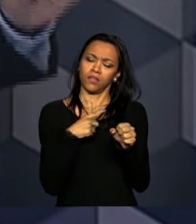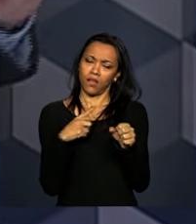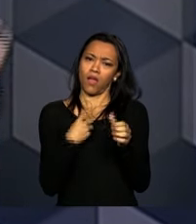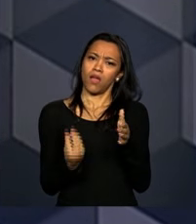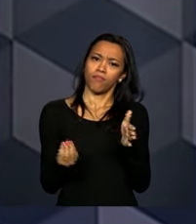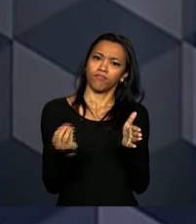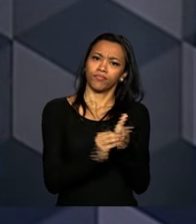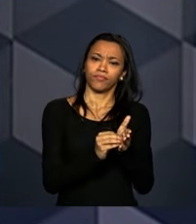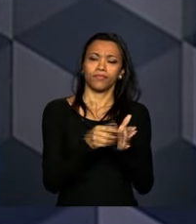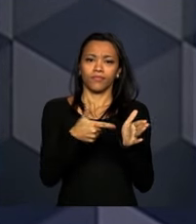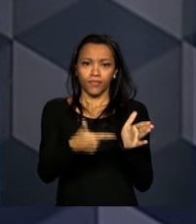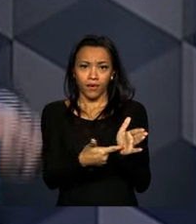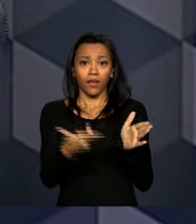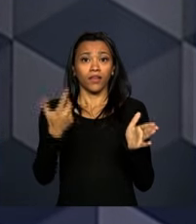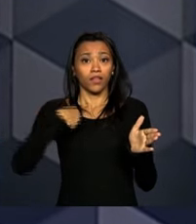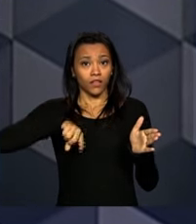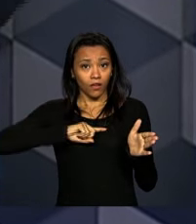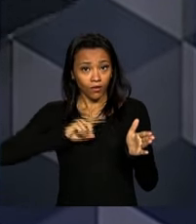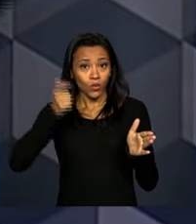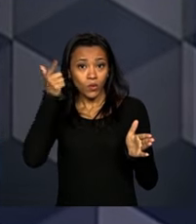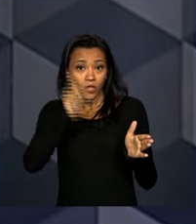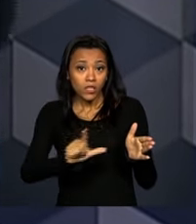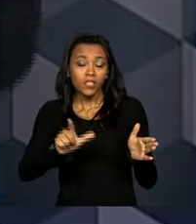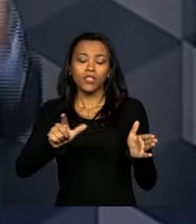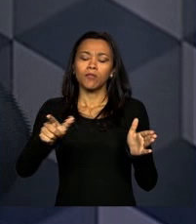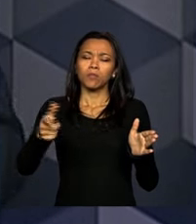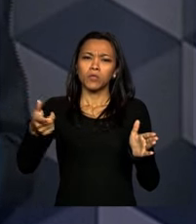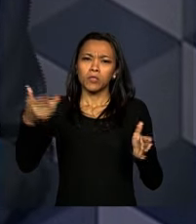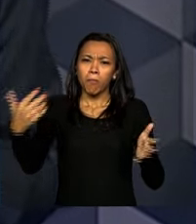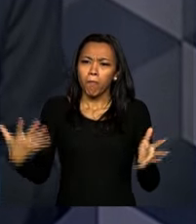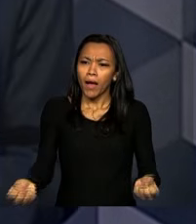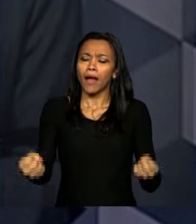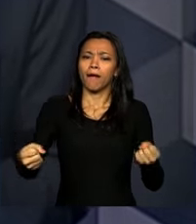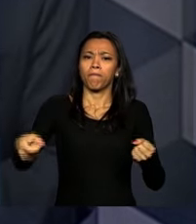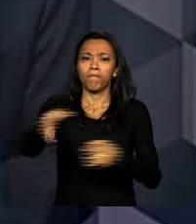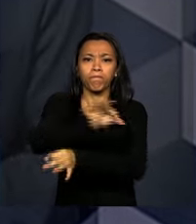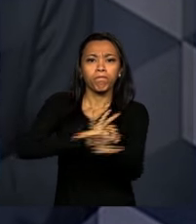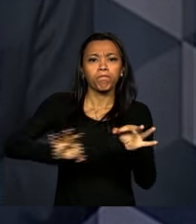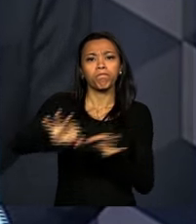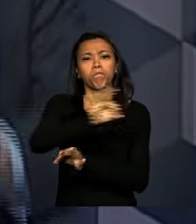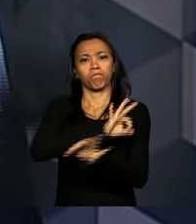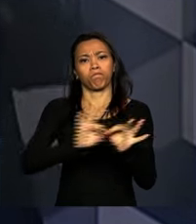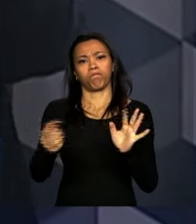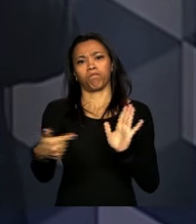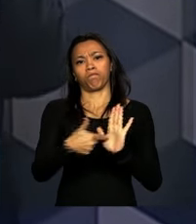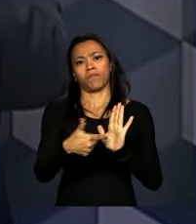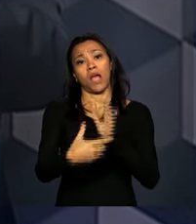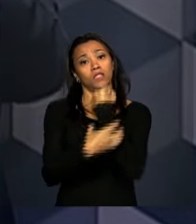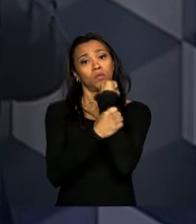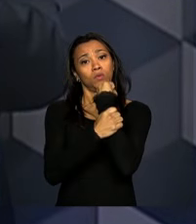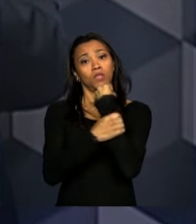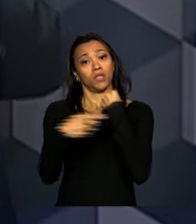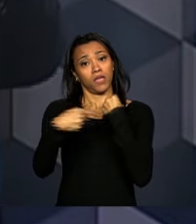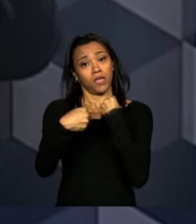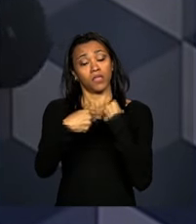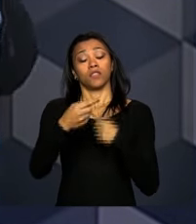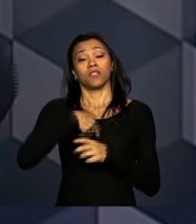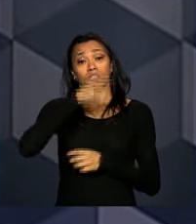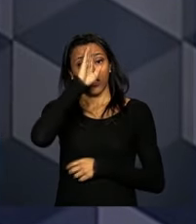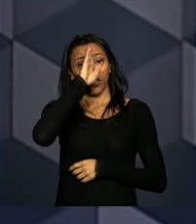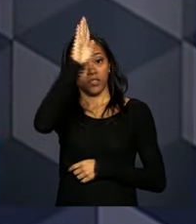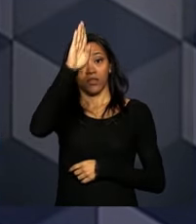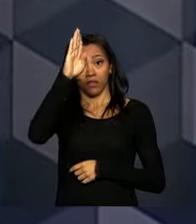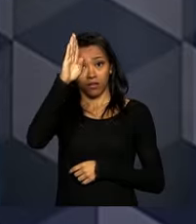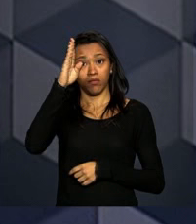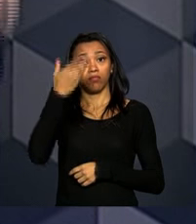conseguimos viabilizar com a parceria da sociedade, do Congresso Nacional, assegurando entre os direitos fundamentais no campo